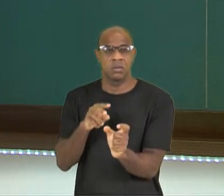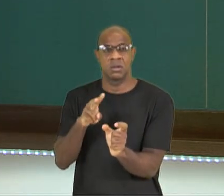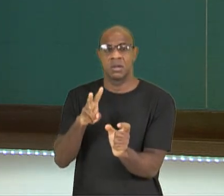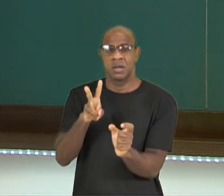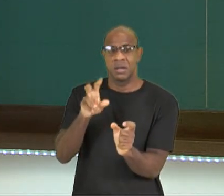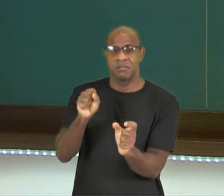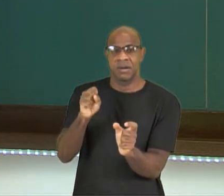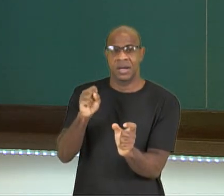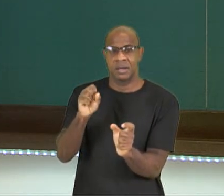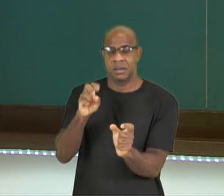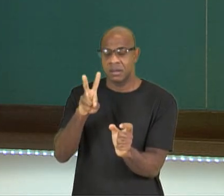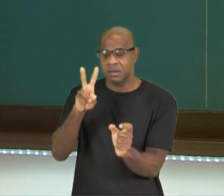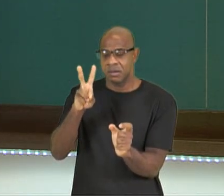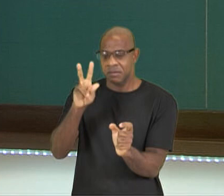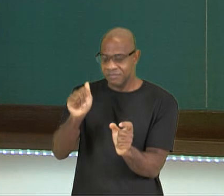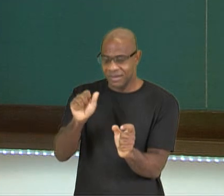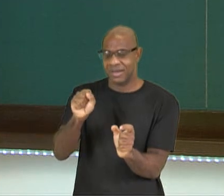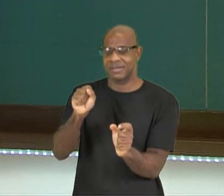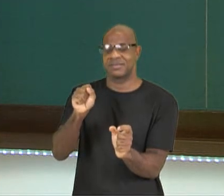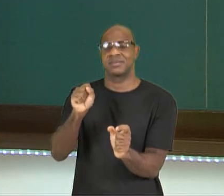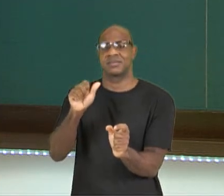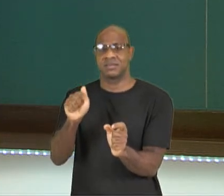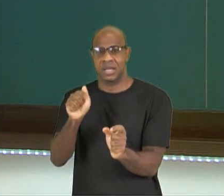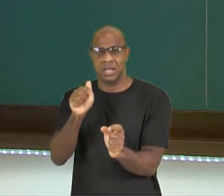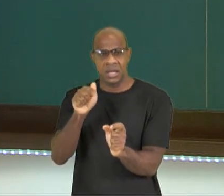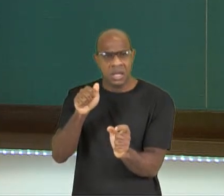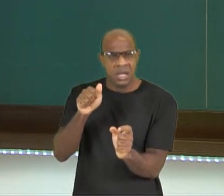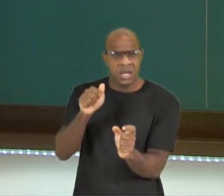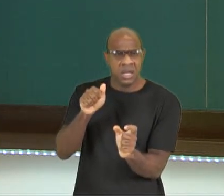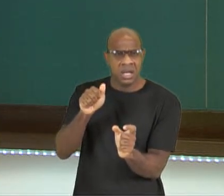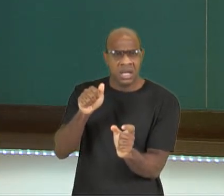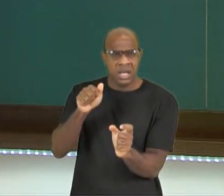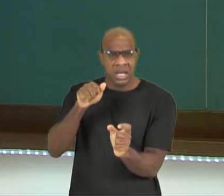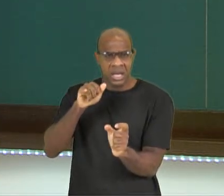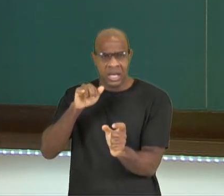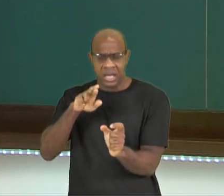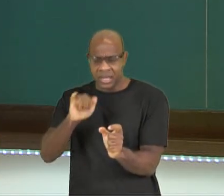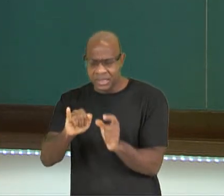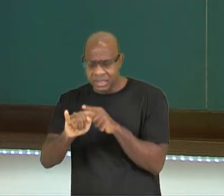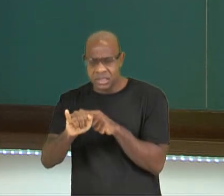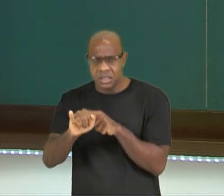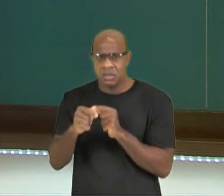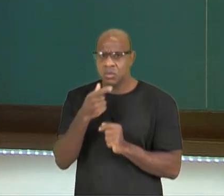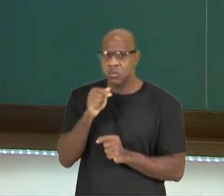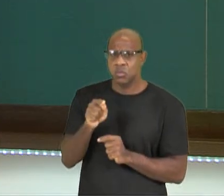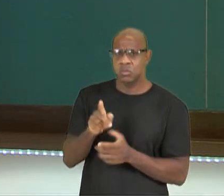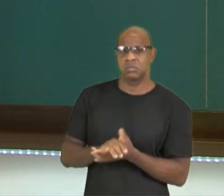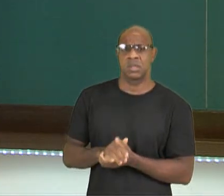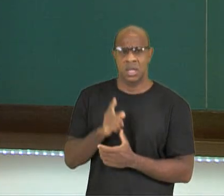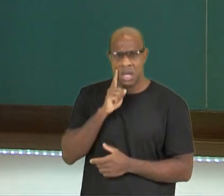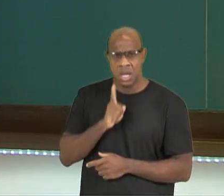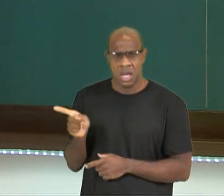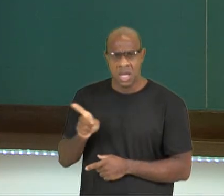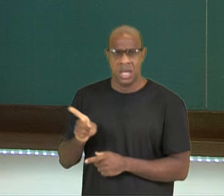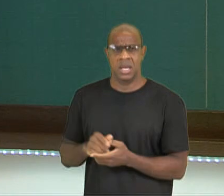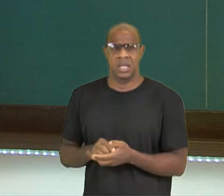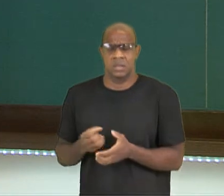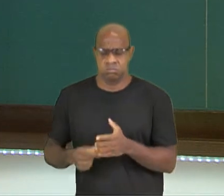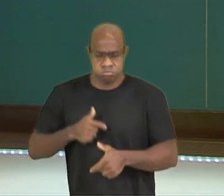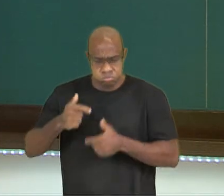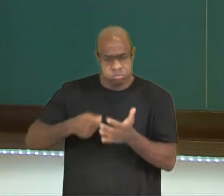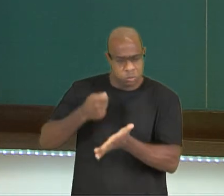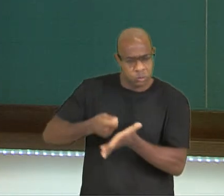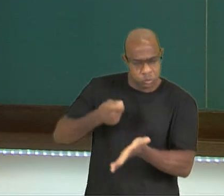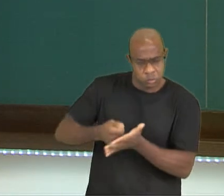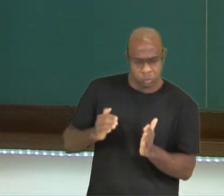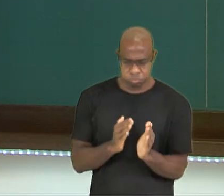desse período, no final desse período, já no início do período maneirista, que é esse período de transição até o Barroco, que